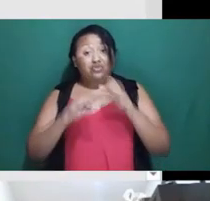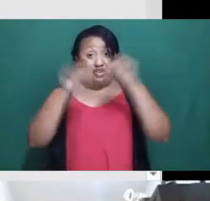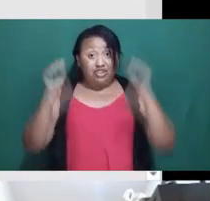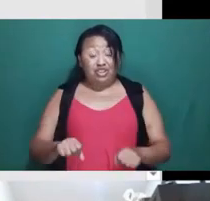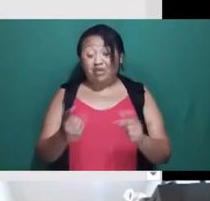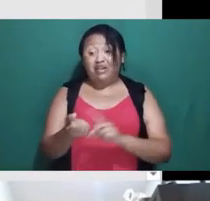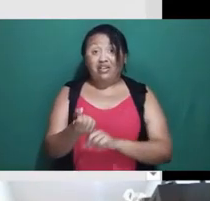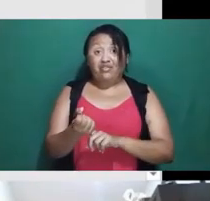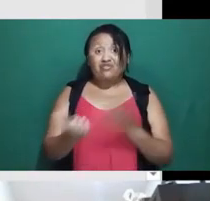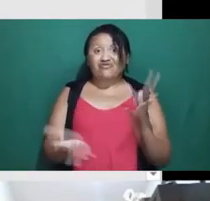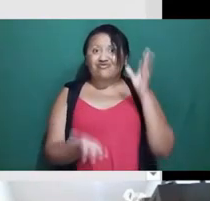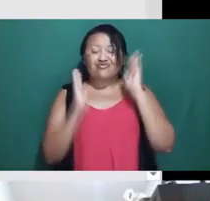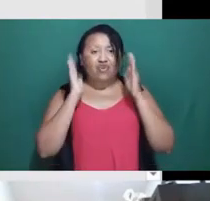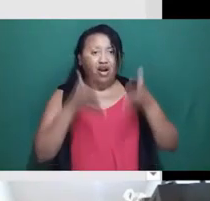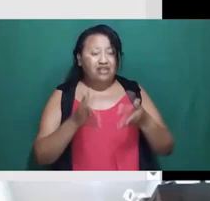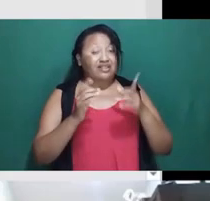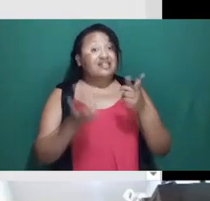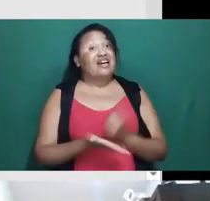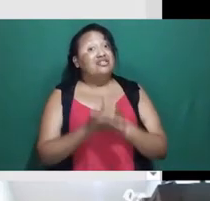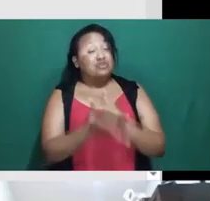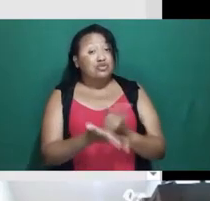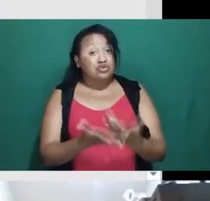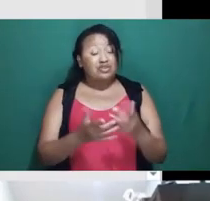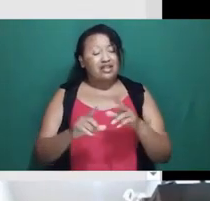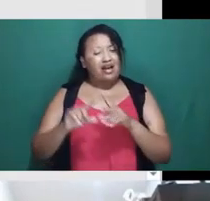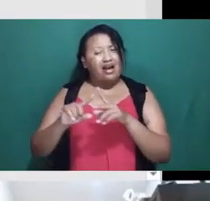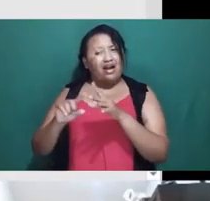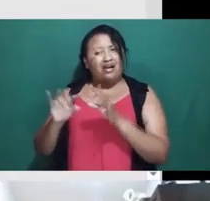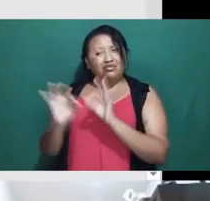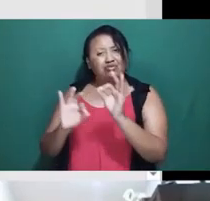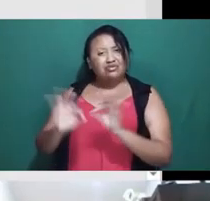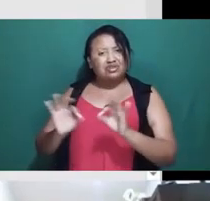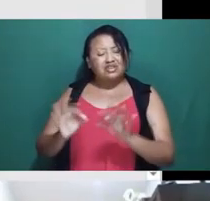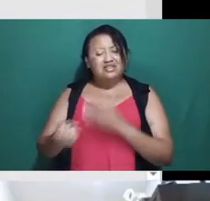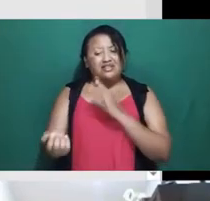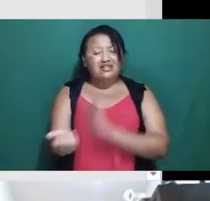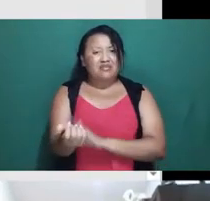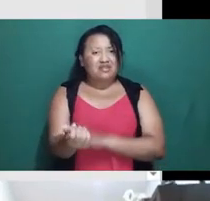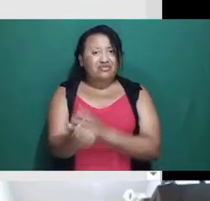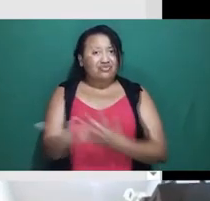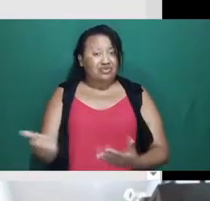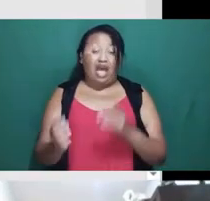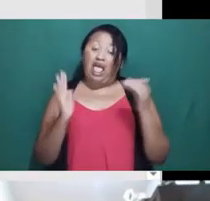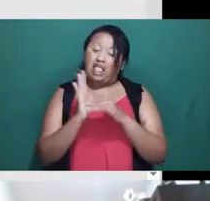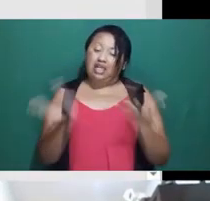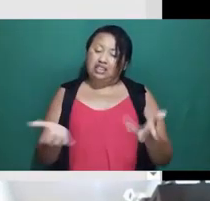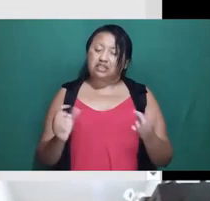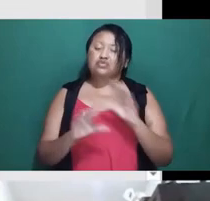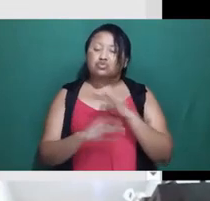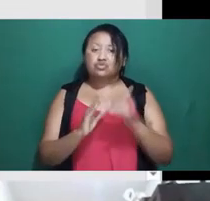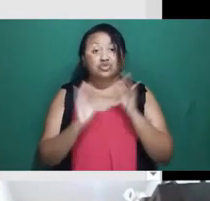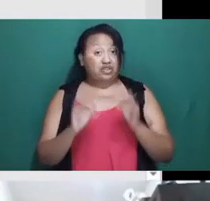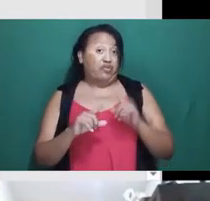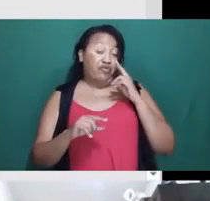o mecanismo de retroalimentação que contribui para a manutenção da pressão arterial dentro do limites saudáveis até aí tudo certo né gente